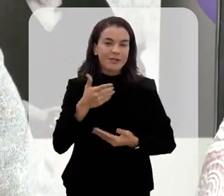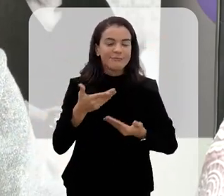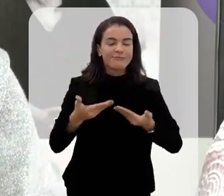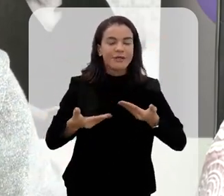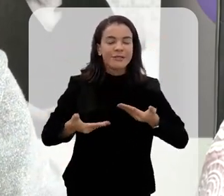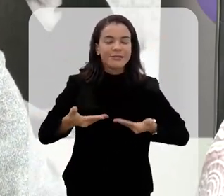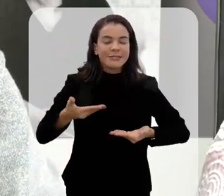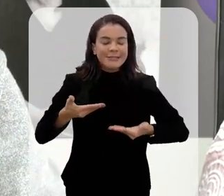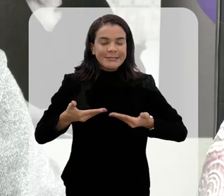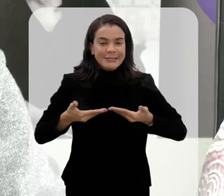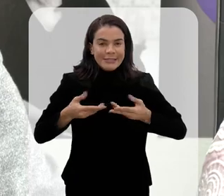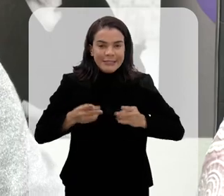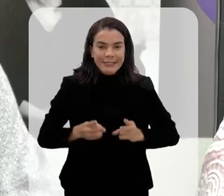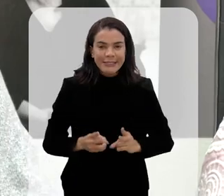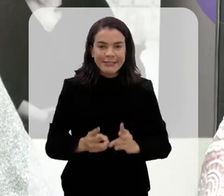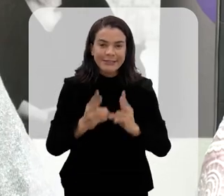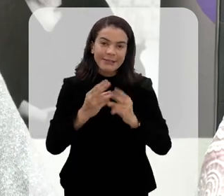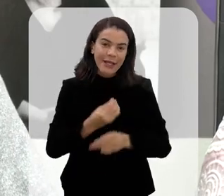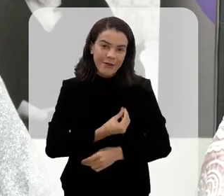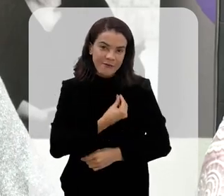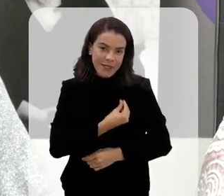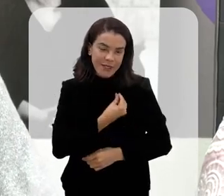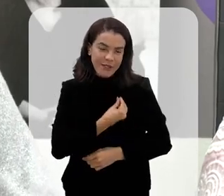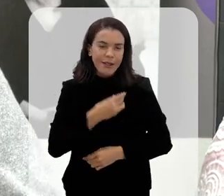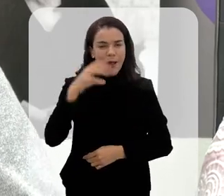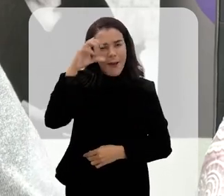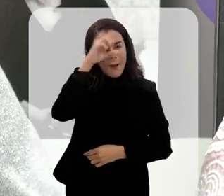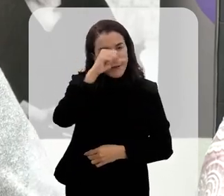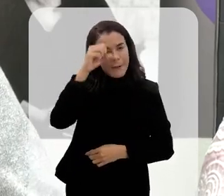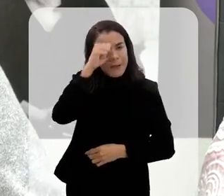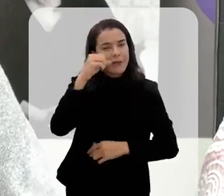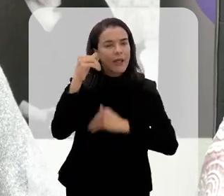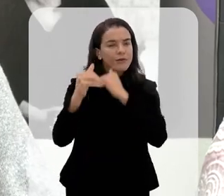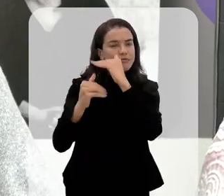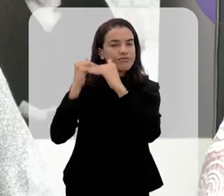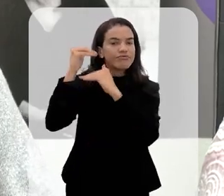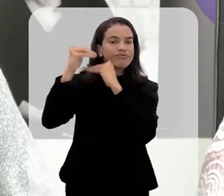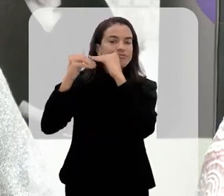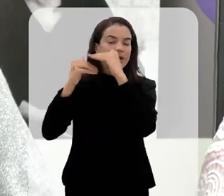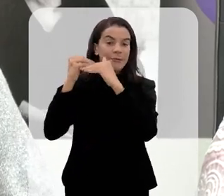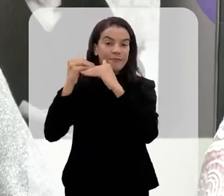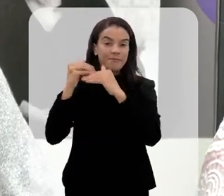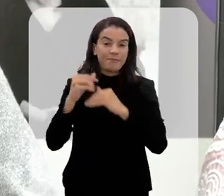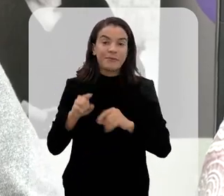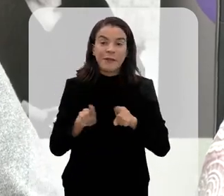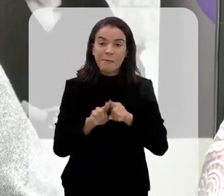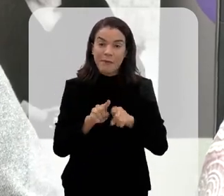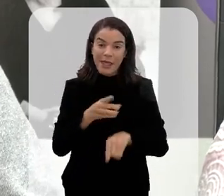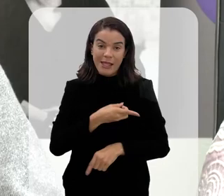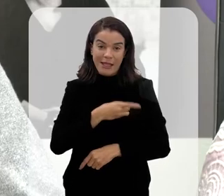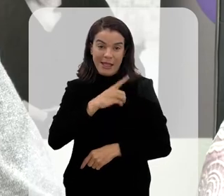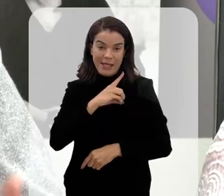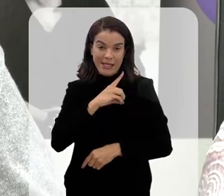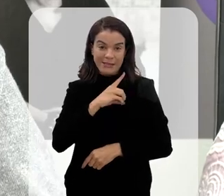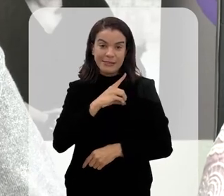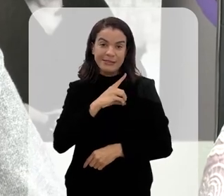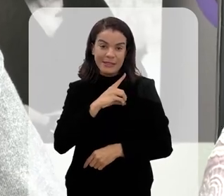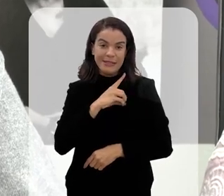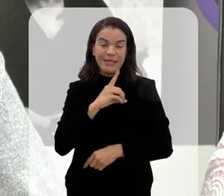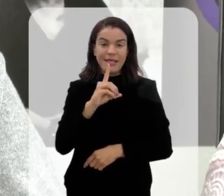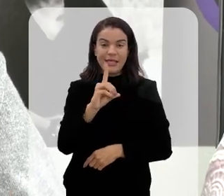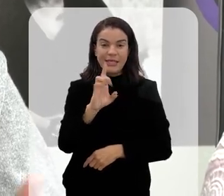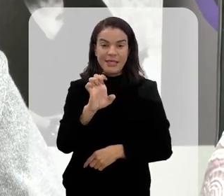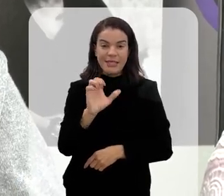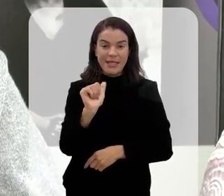equilíbrio e continuar na jornada da vida, né? No aprendizado. E as DEANs, elas são